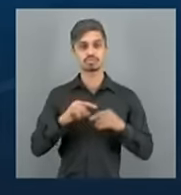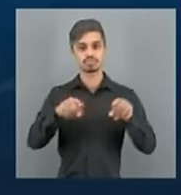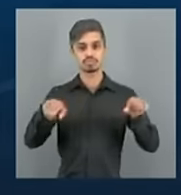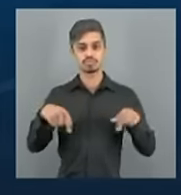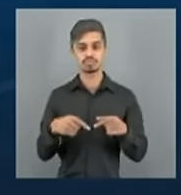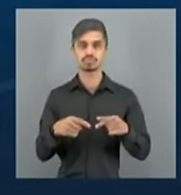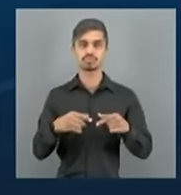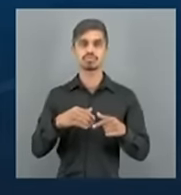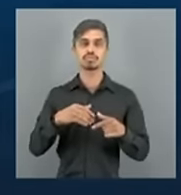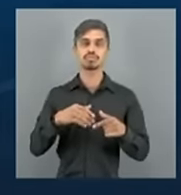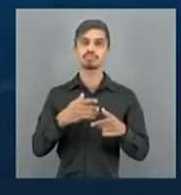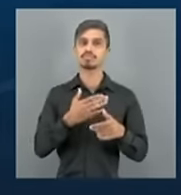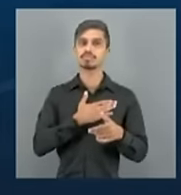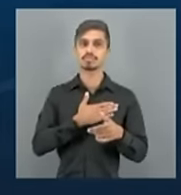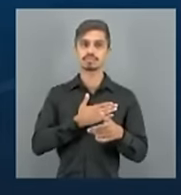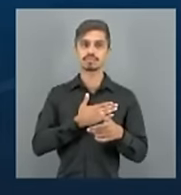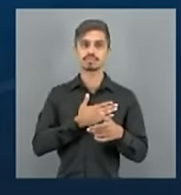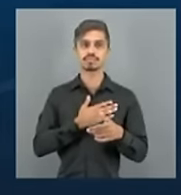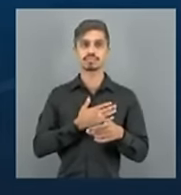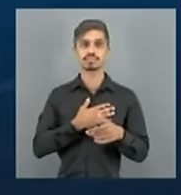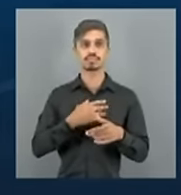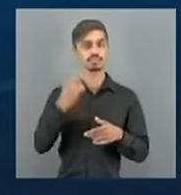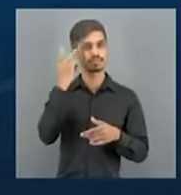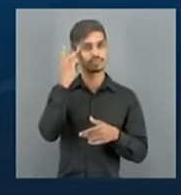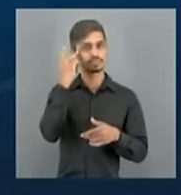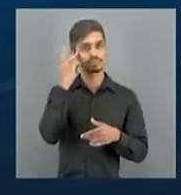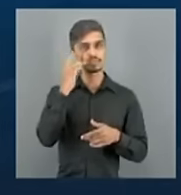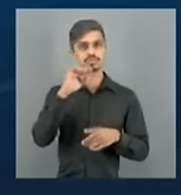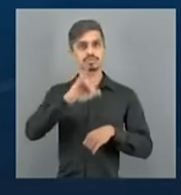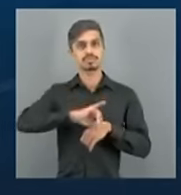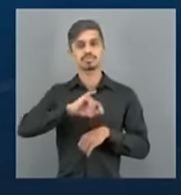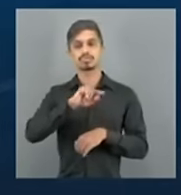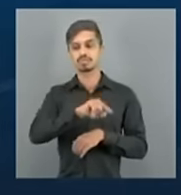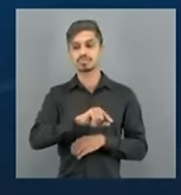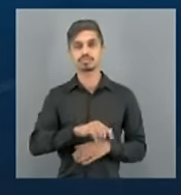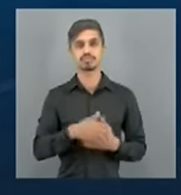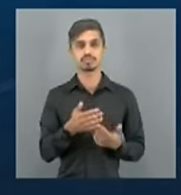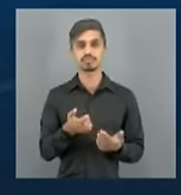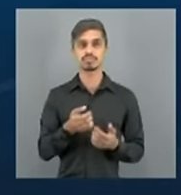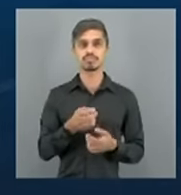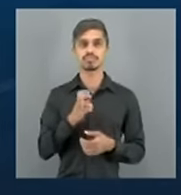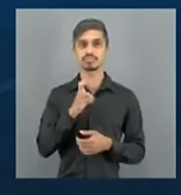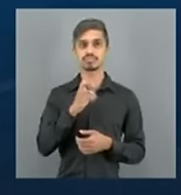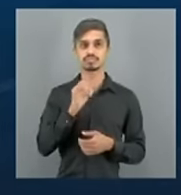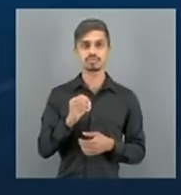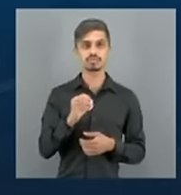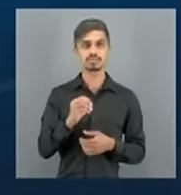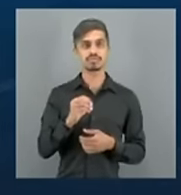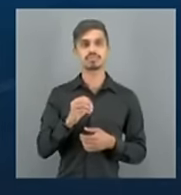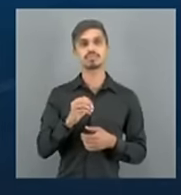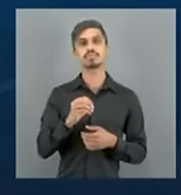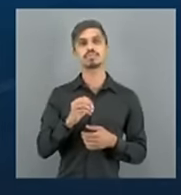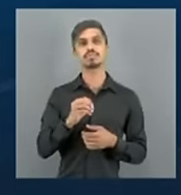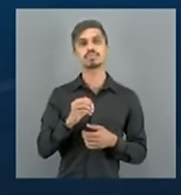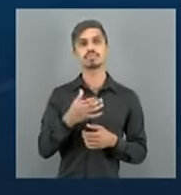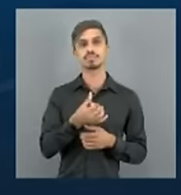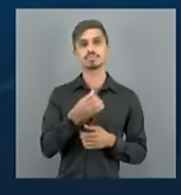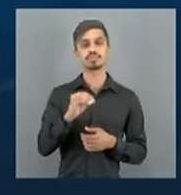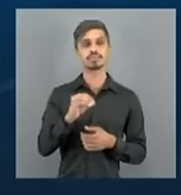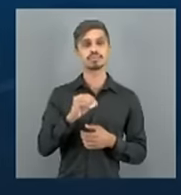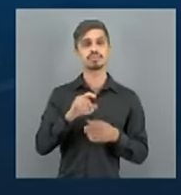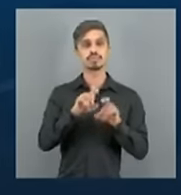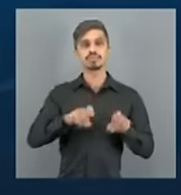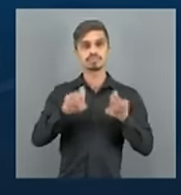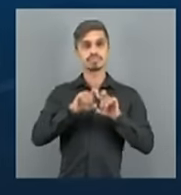meu na capital de São Paulo, que eu rodava 50, 60 computadores por dia,